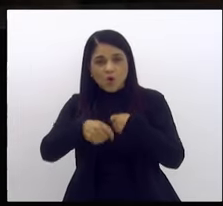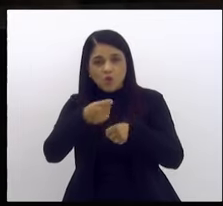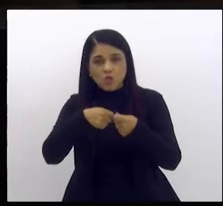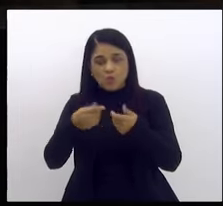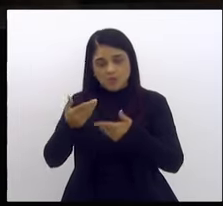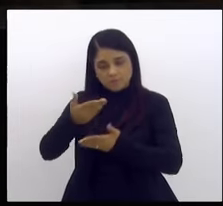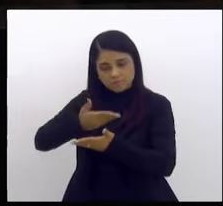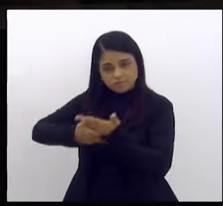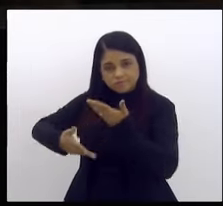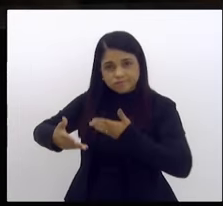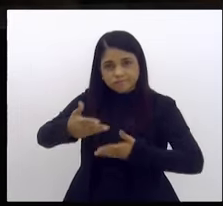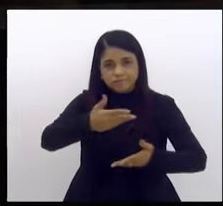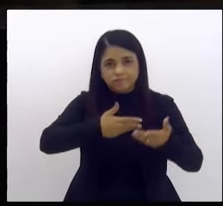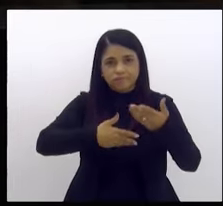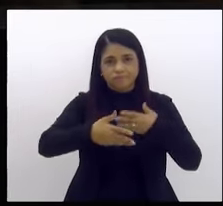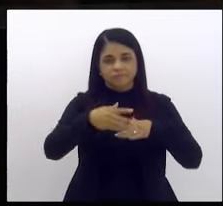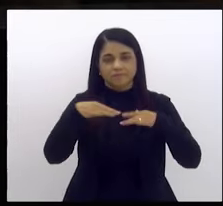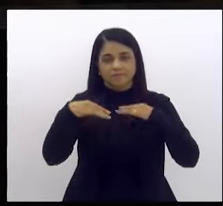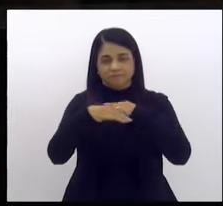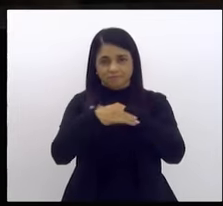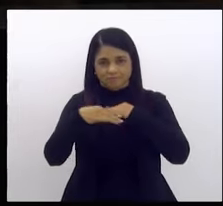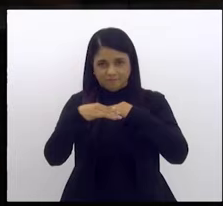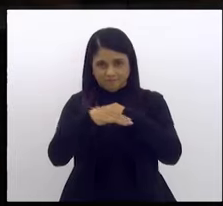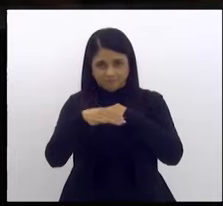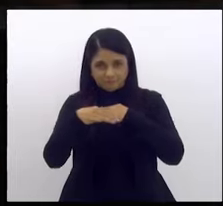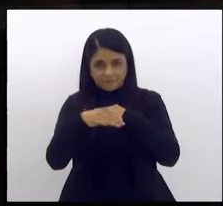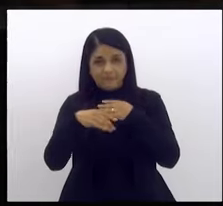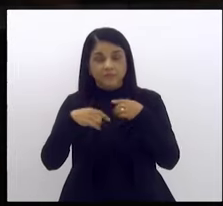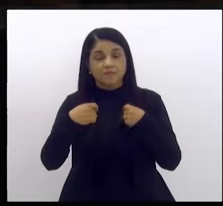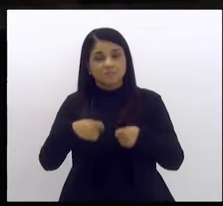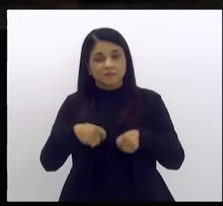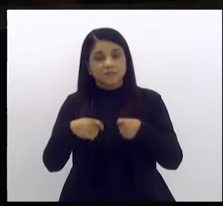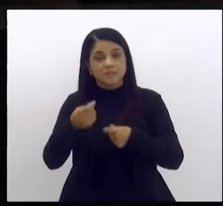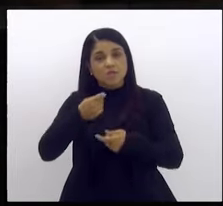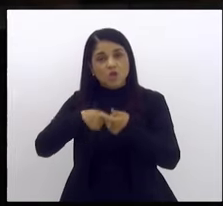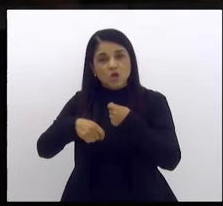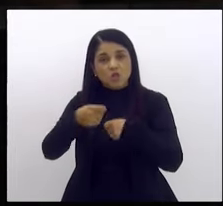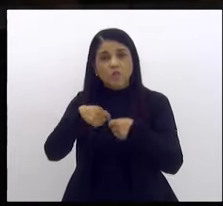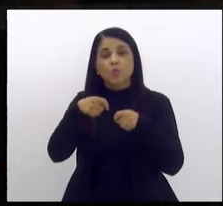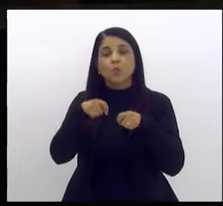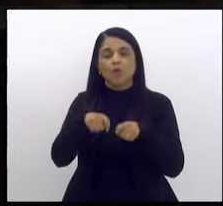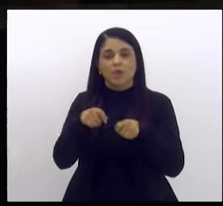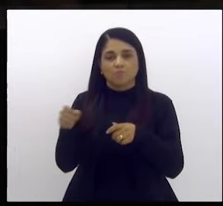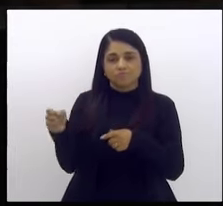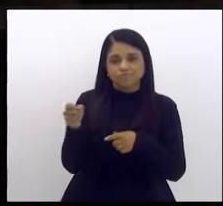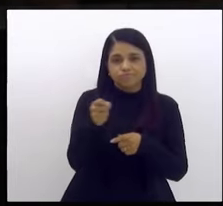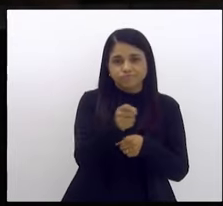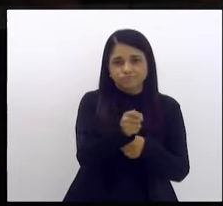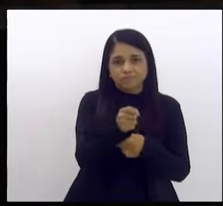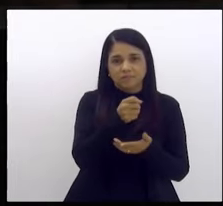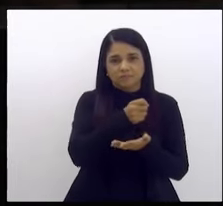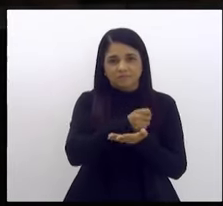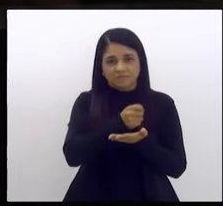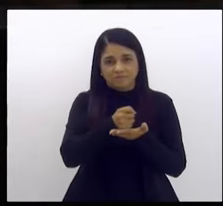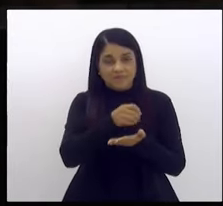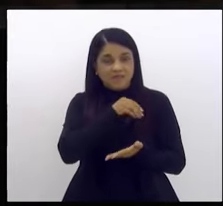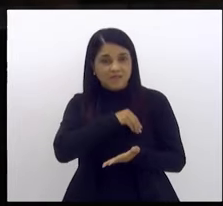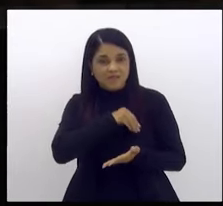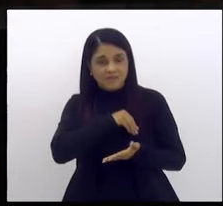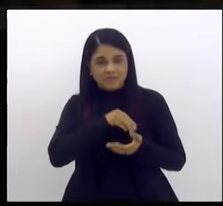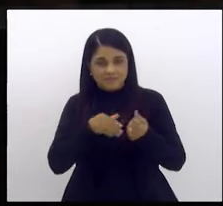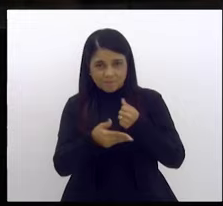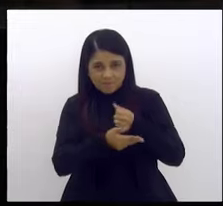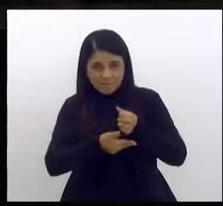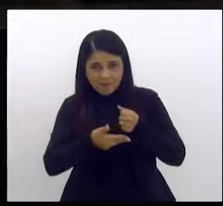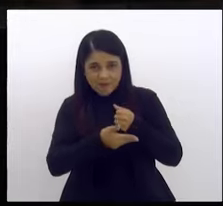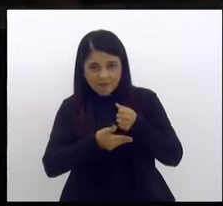circule. Economia circulando é necessariamente a possibilidade dessa pessoa que recebeu a renda básica,